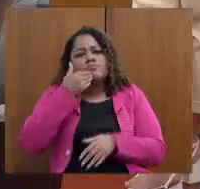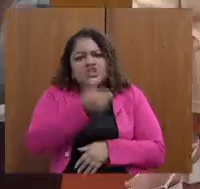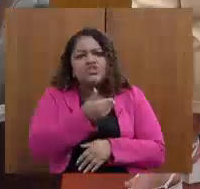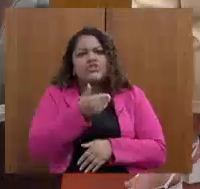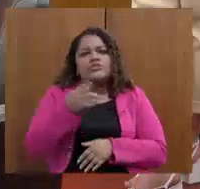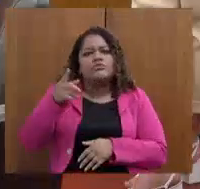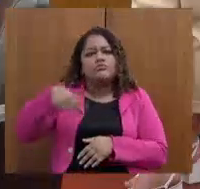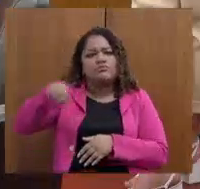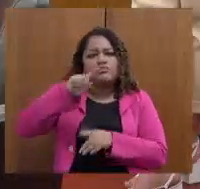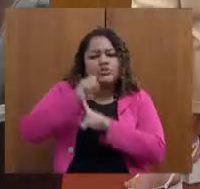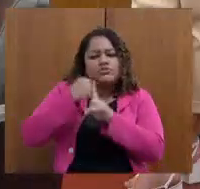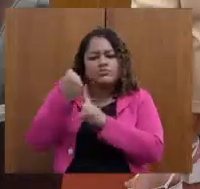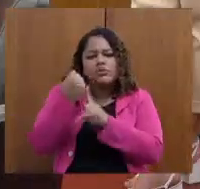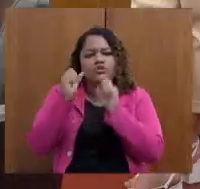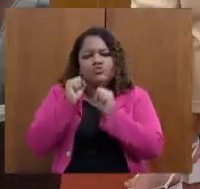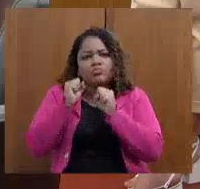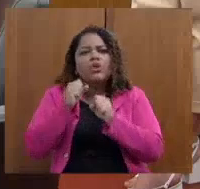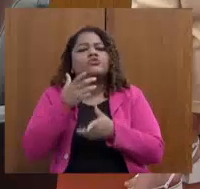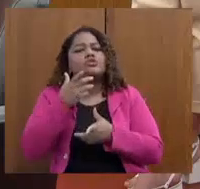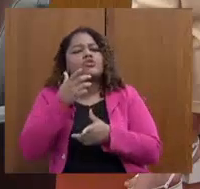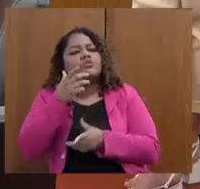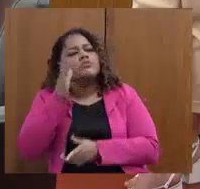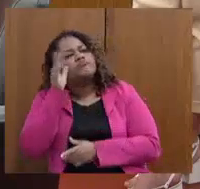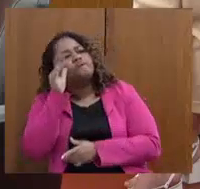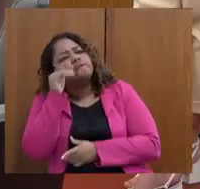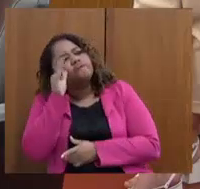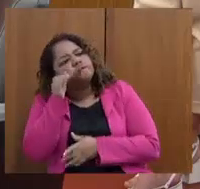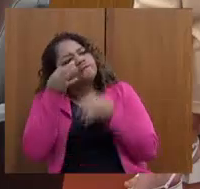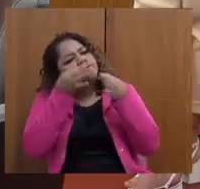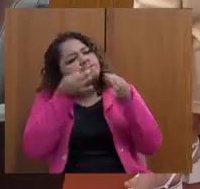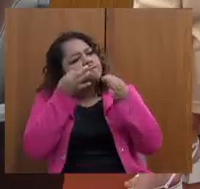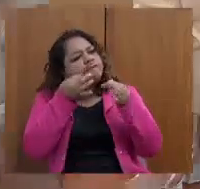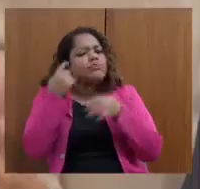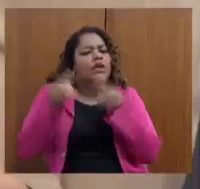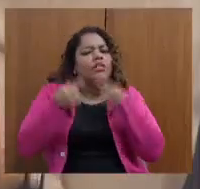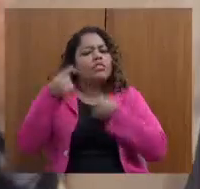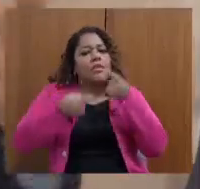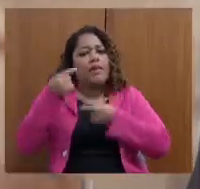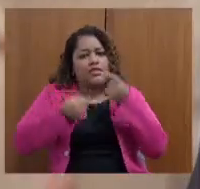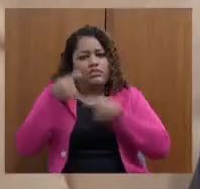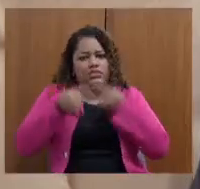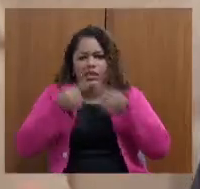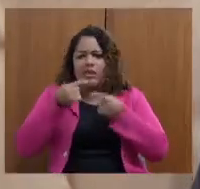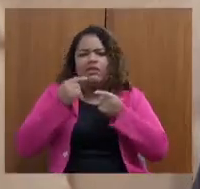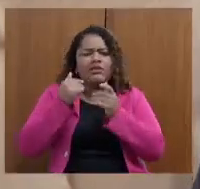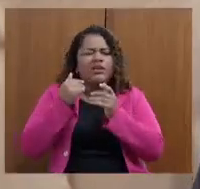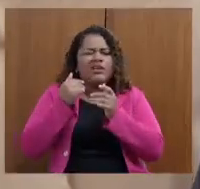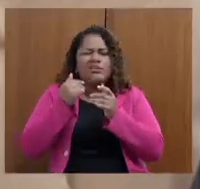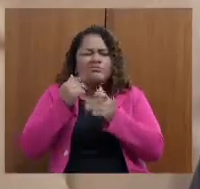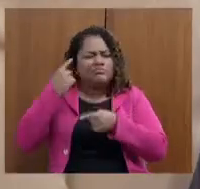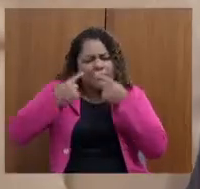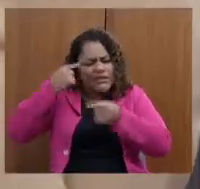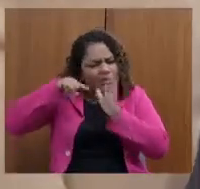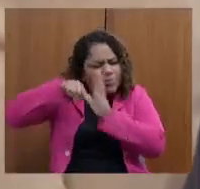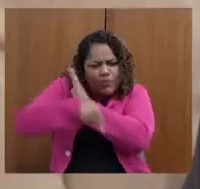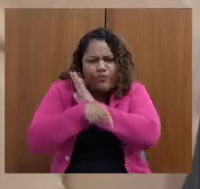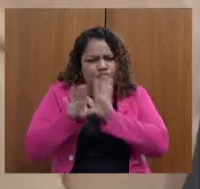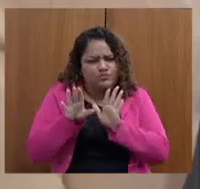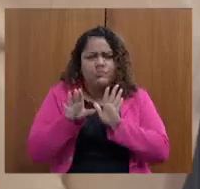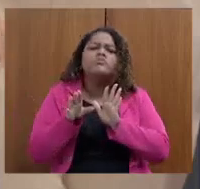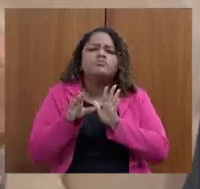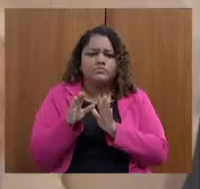de escutar de discutir de debater o assunto né da forma mais exaustiva possível e